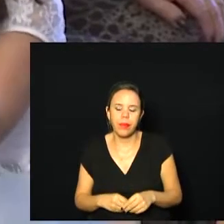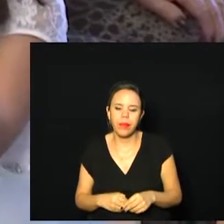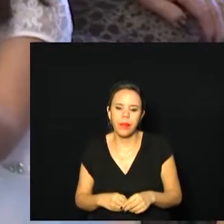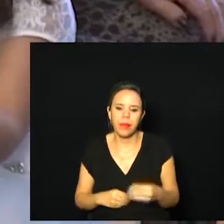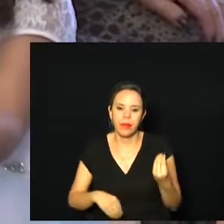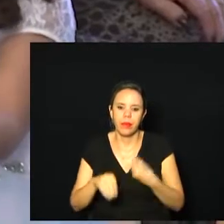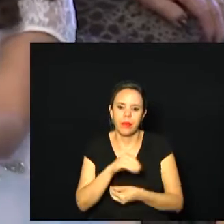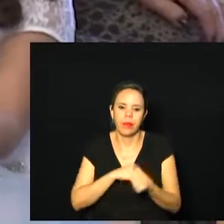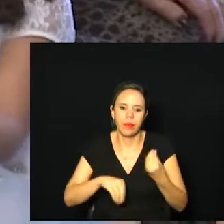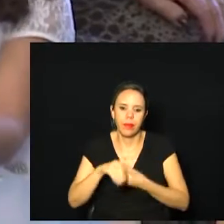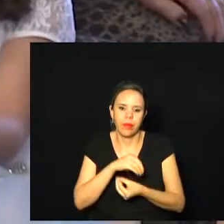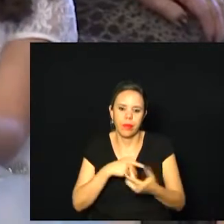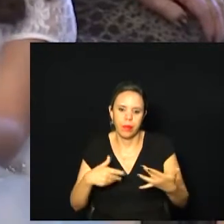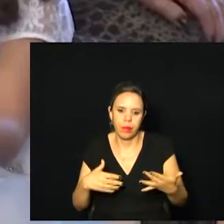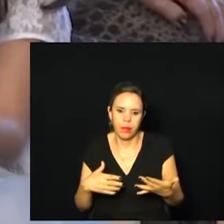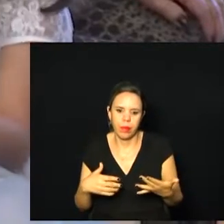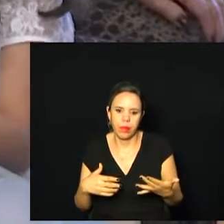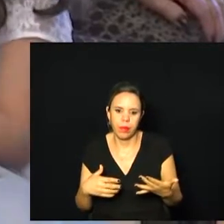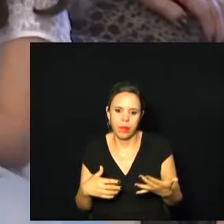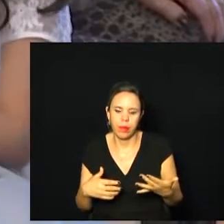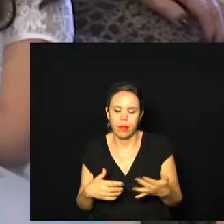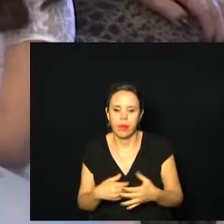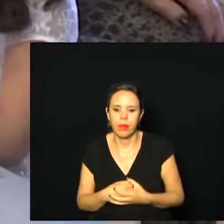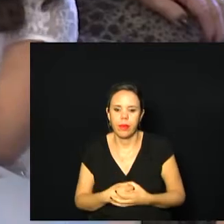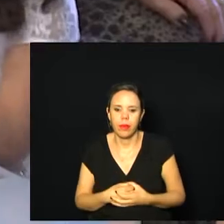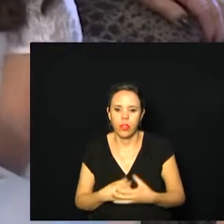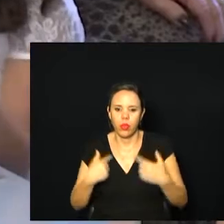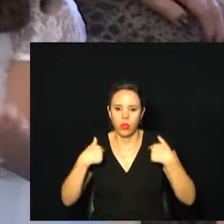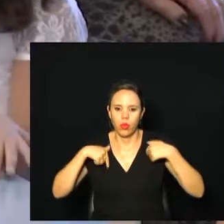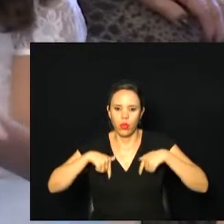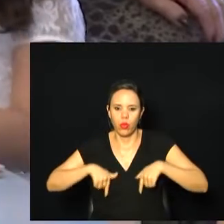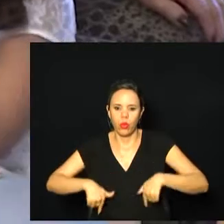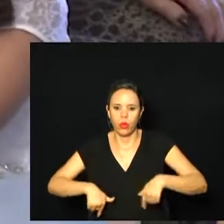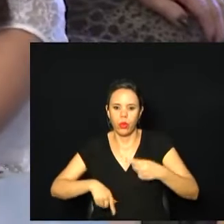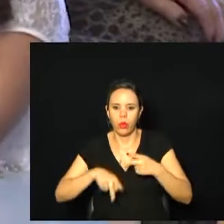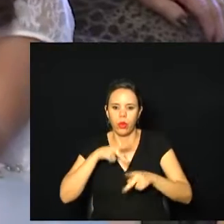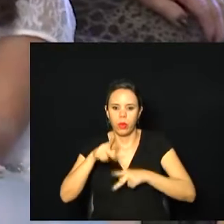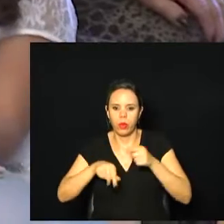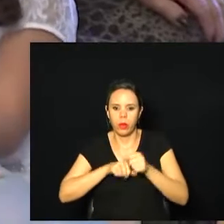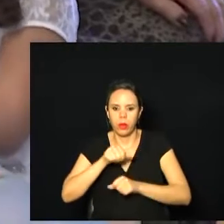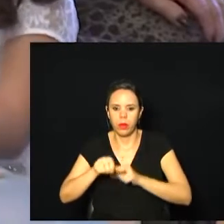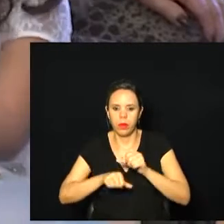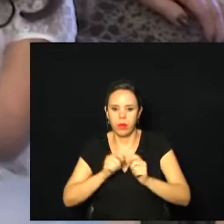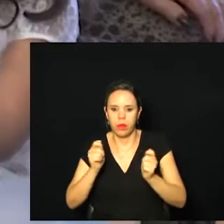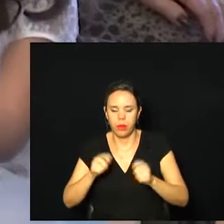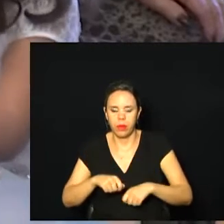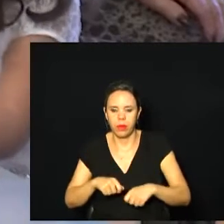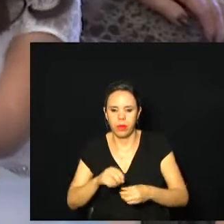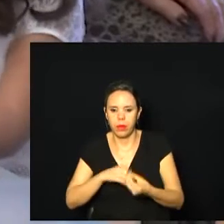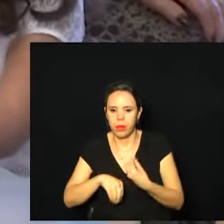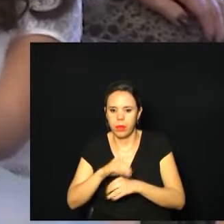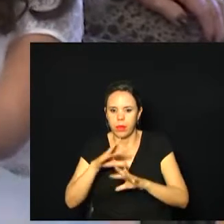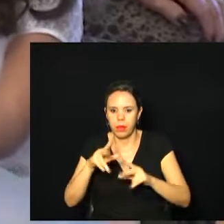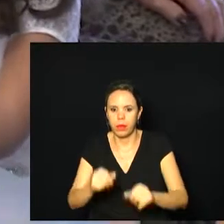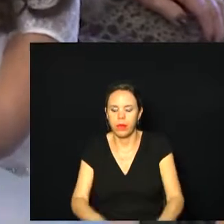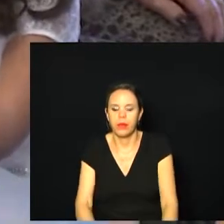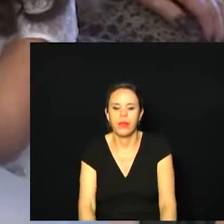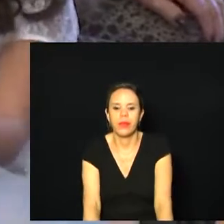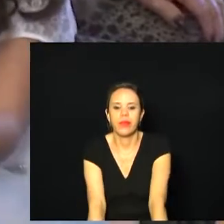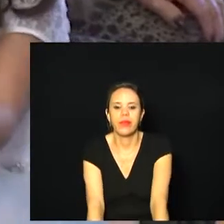Pode misturar todos os corpinhos das pessoas. Pode misturar tudo